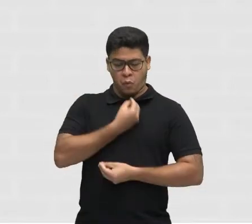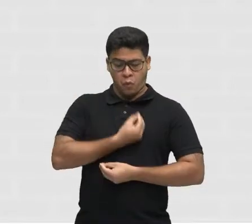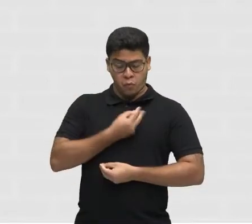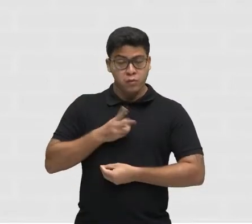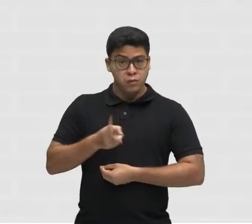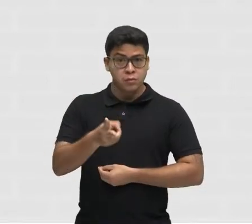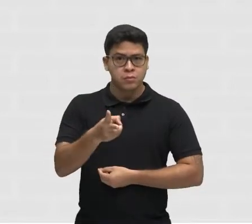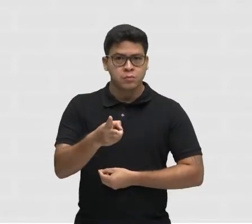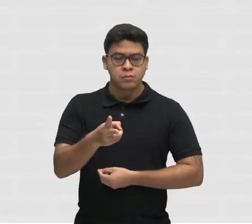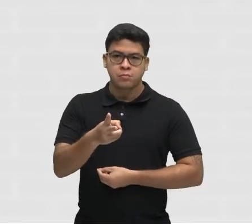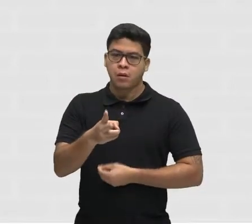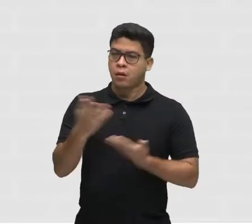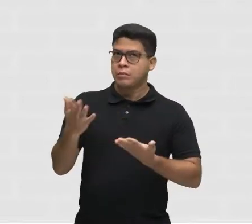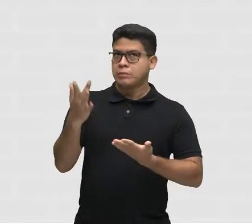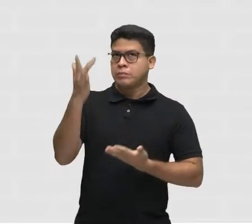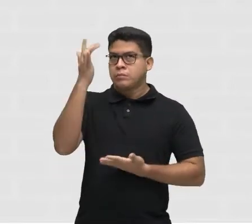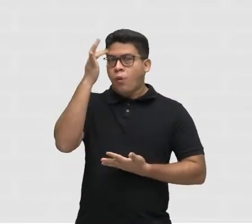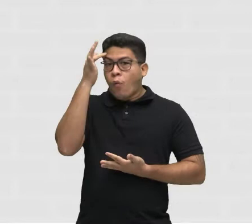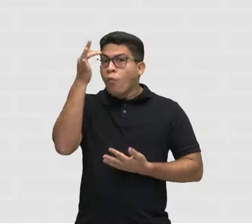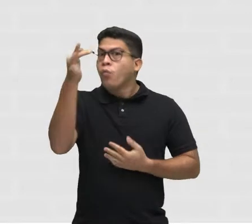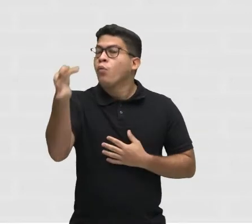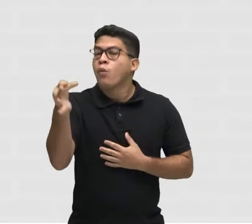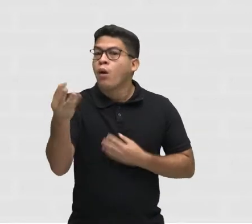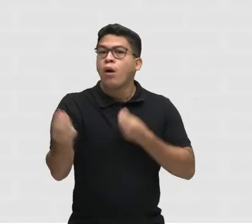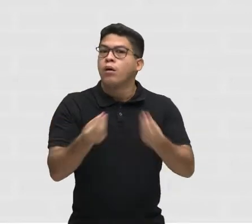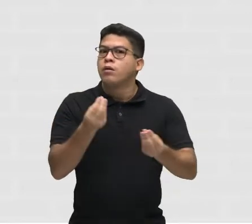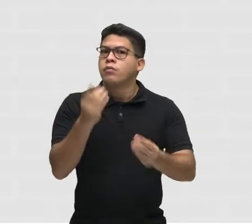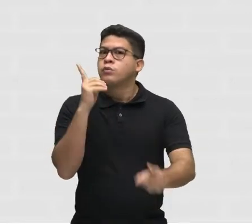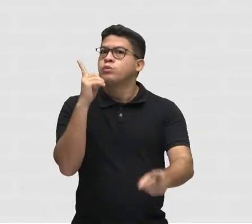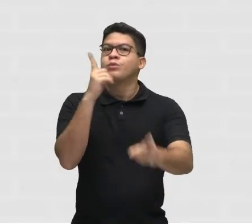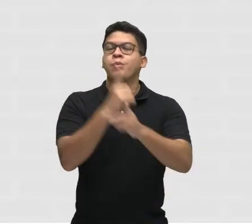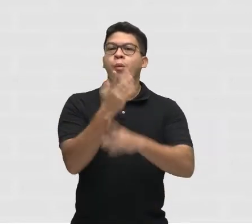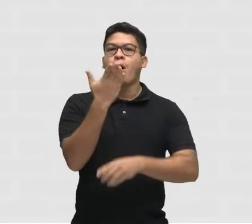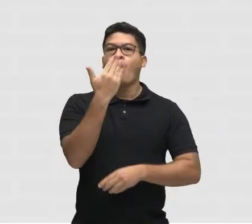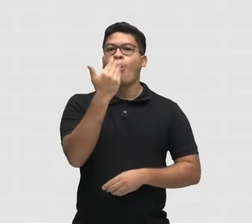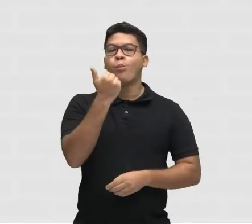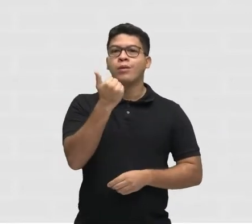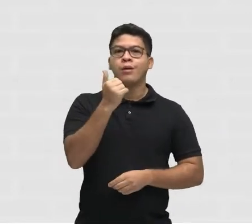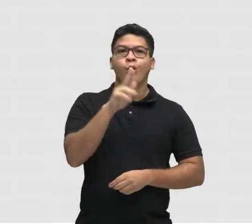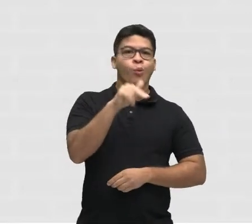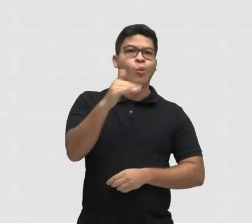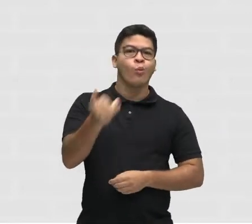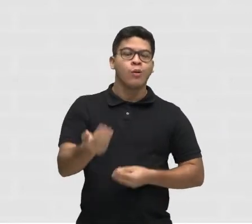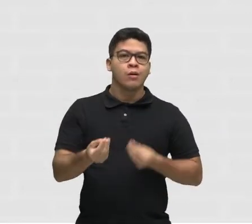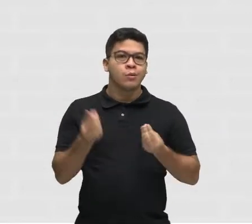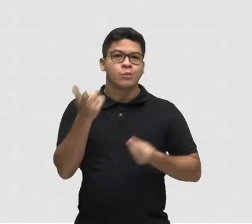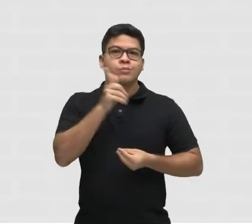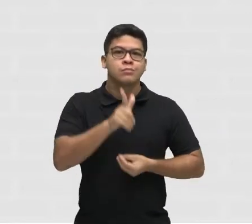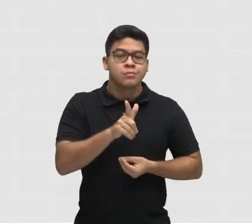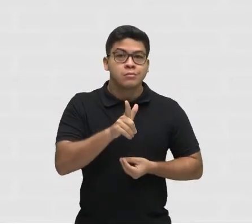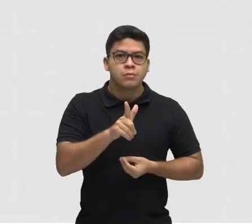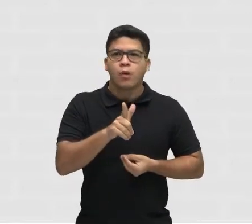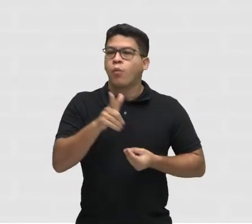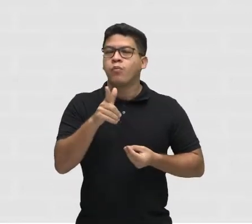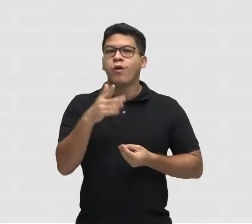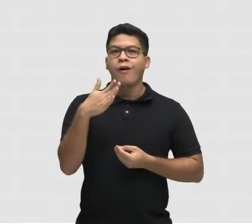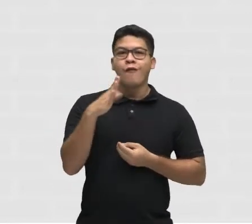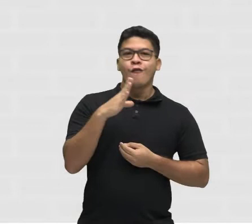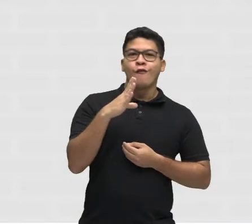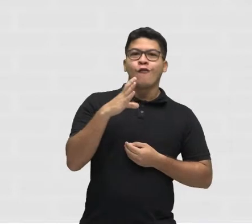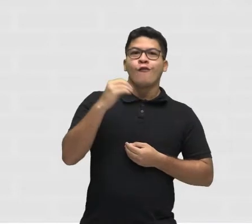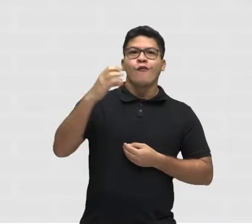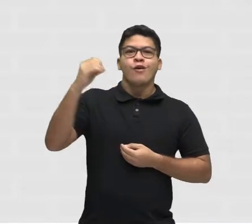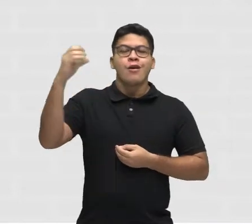das possibilidades abertas, eu me deixo aberto também para viajar a um lugar que pode ser o meu lugar preferido para viajar.